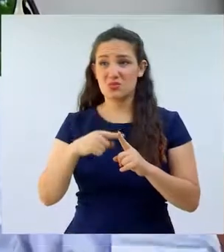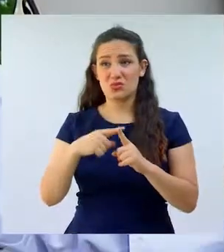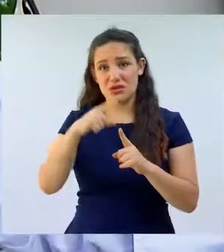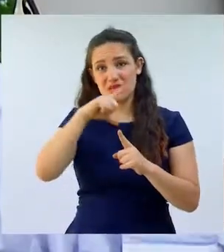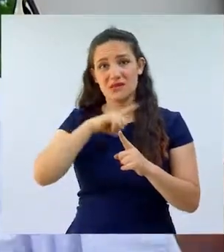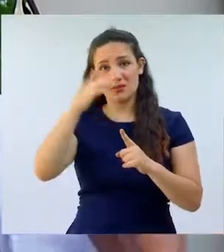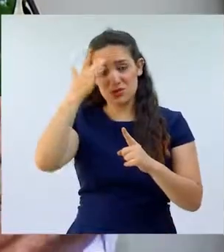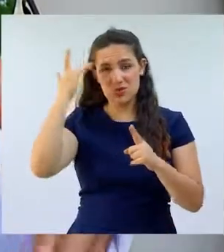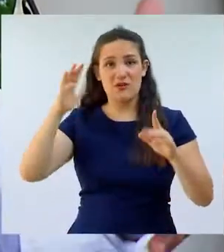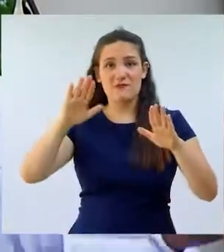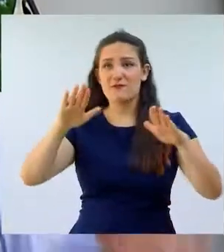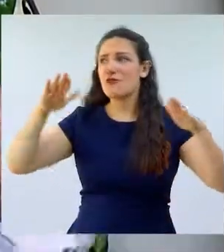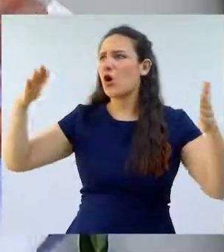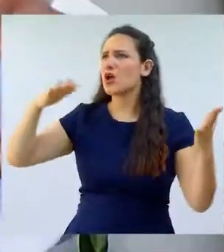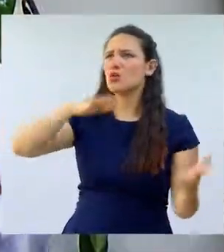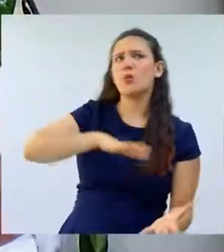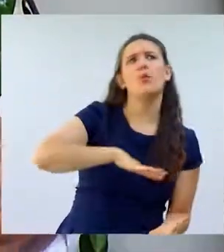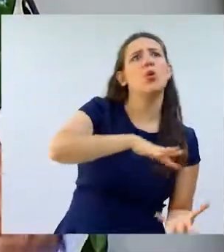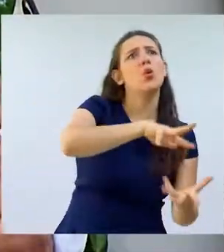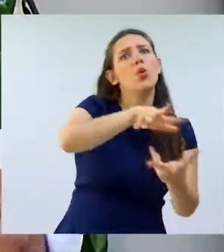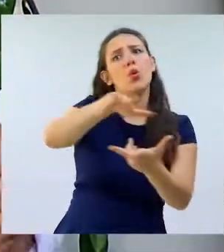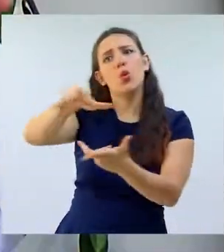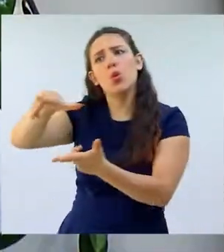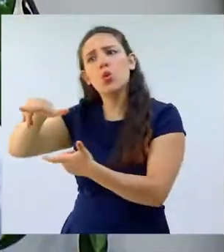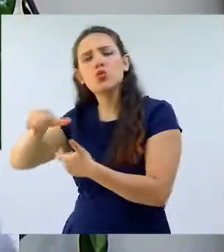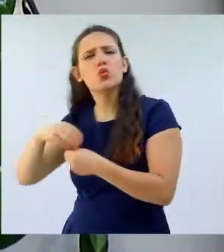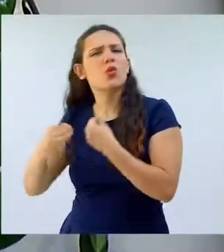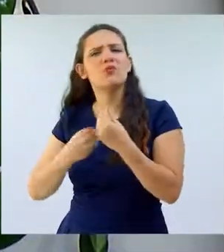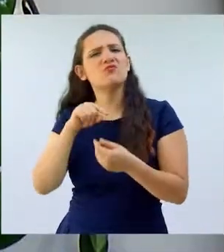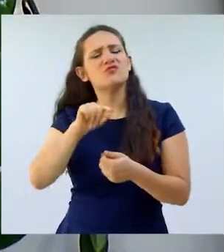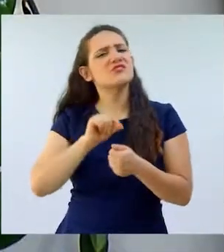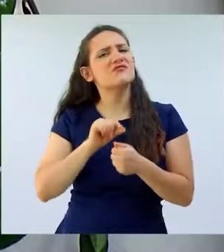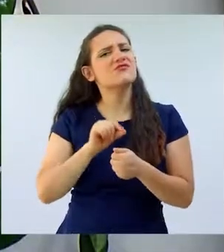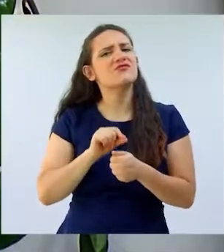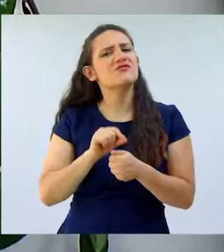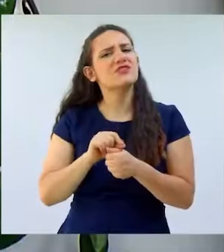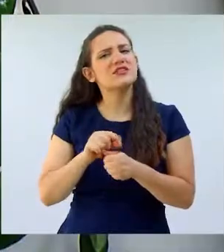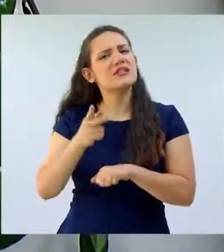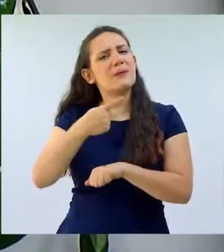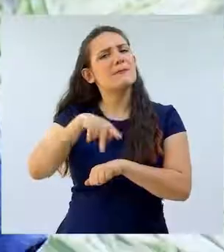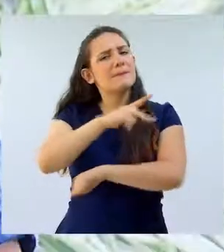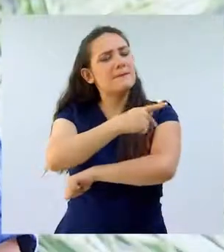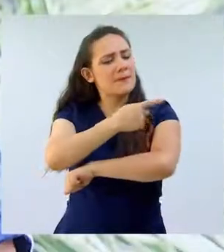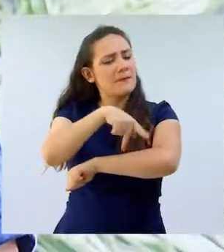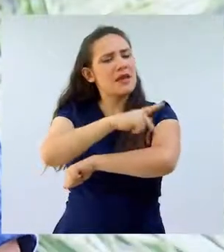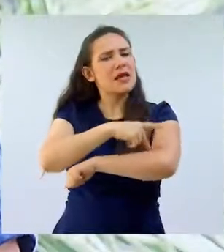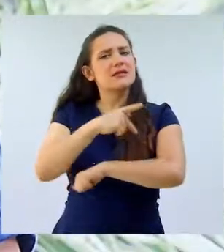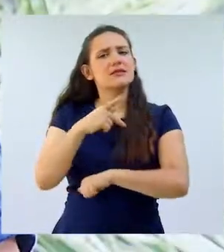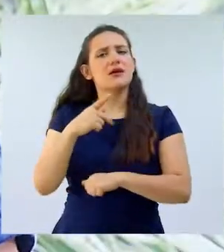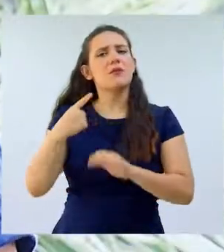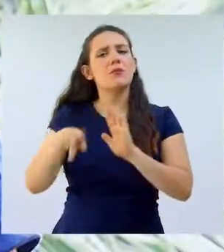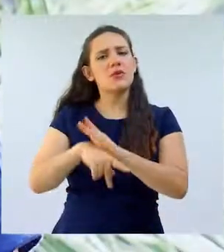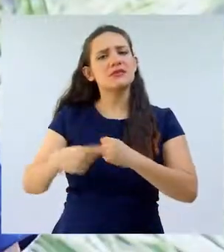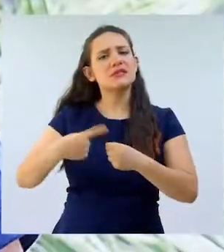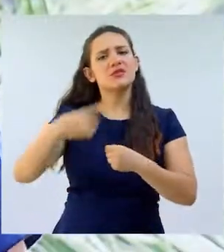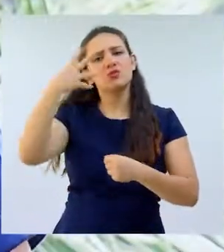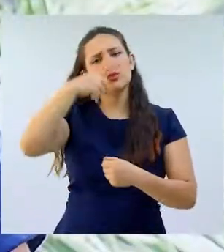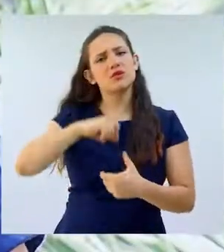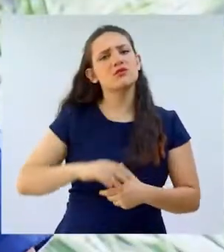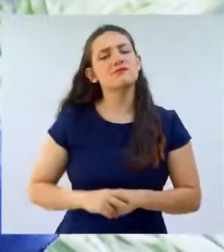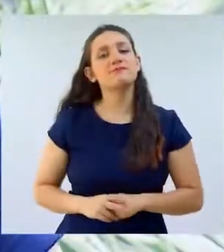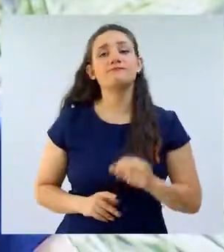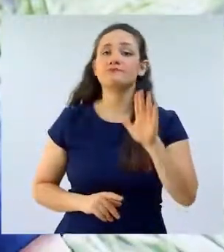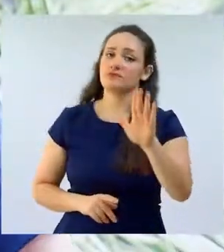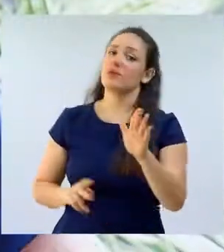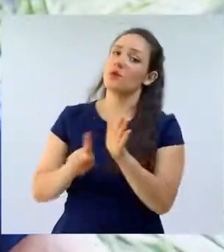que recebe gente do mundo todo. Conta como rapidamente você puder, como é que foi a construção dos monumentos lá em Bonito. Bonito, eu comecei a fazer o